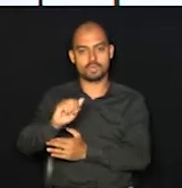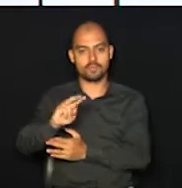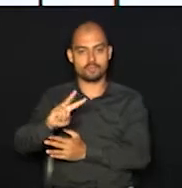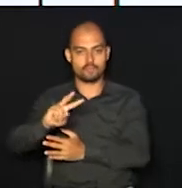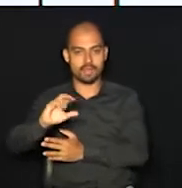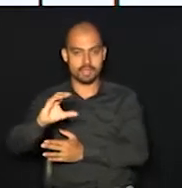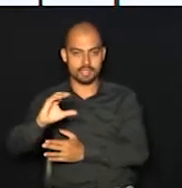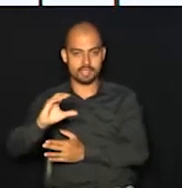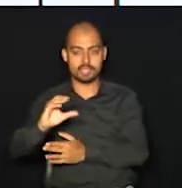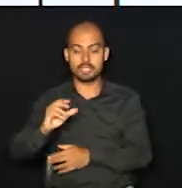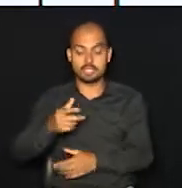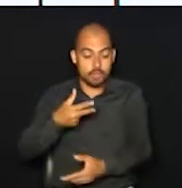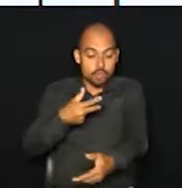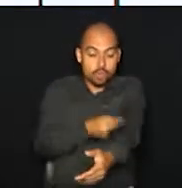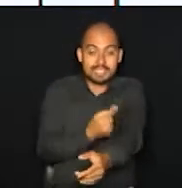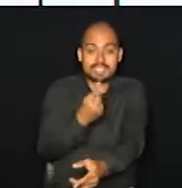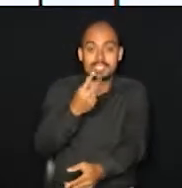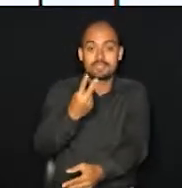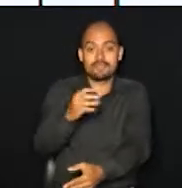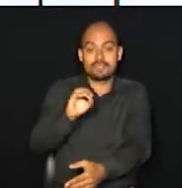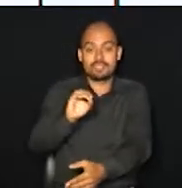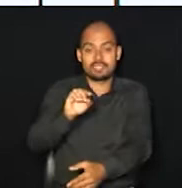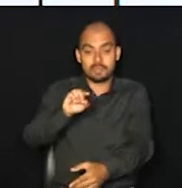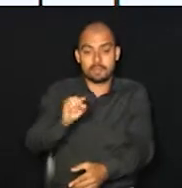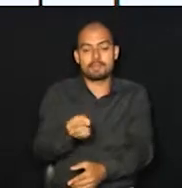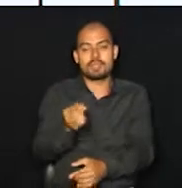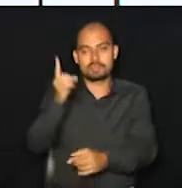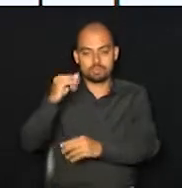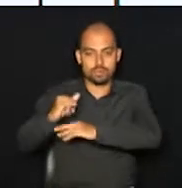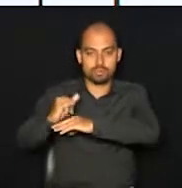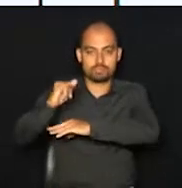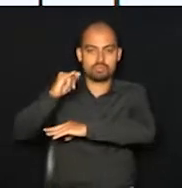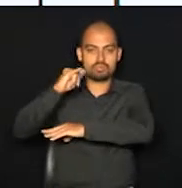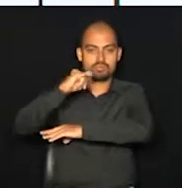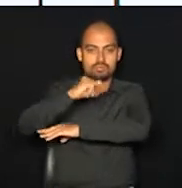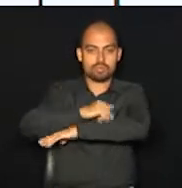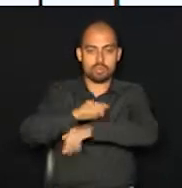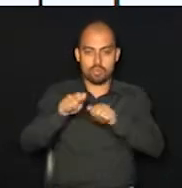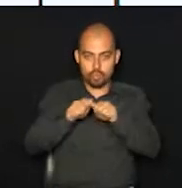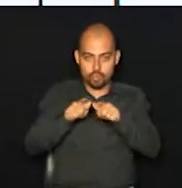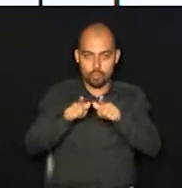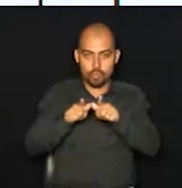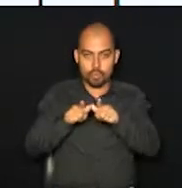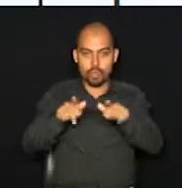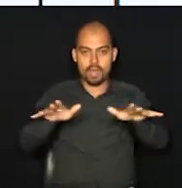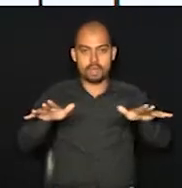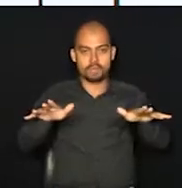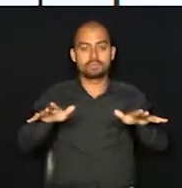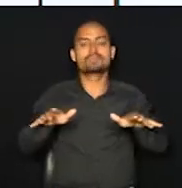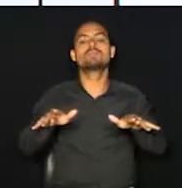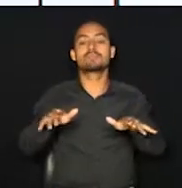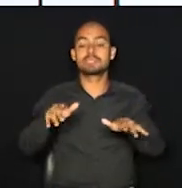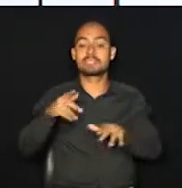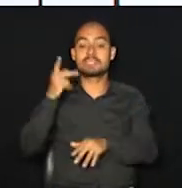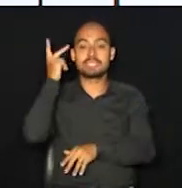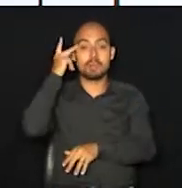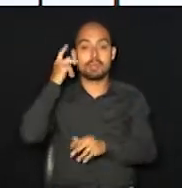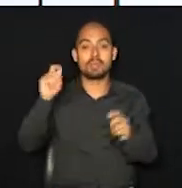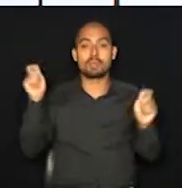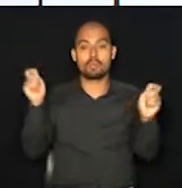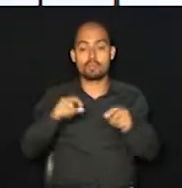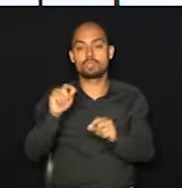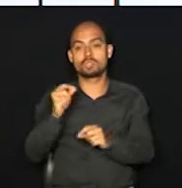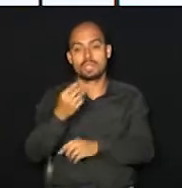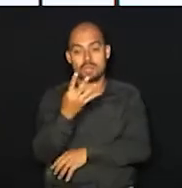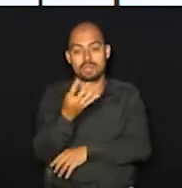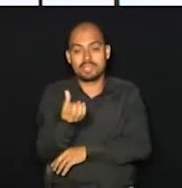estado nesta quinta-feira, ali no Aeroporto Internacional de Guarulhos. A previsão é que São Paulo receba